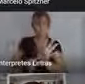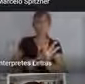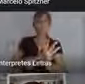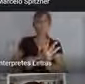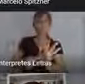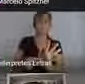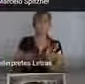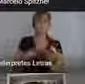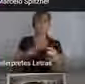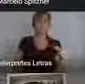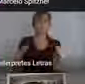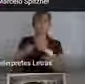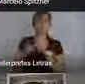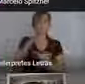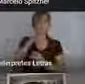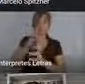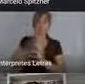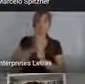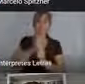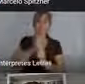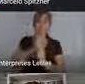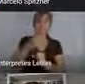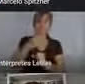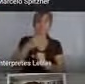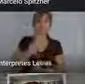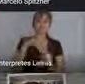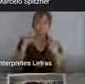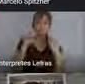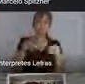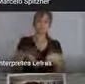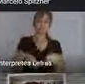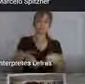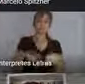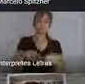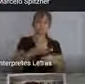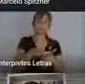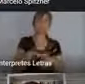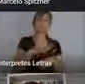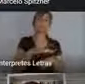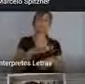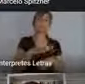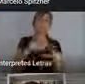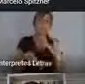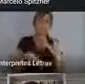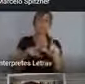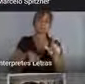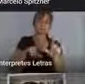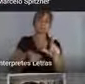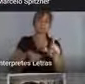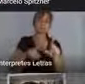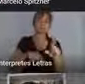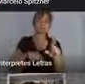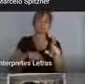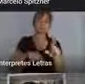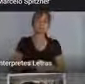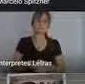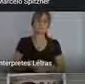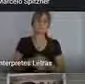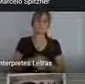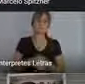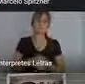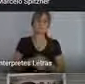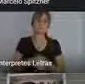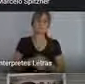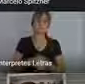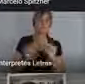com certeza fortalecem as possibilidades, né, da nossa área de letras, especialmente para os estudantes que